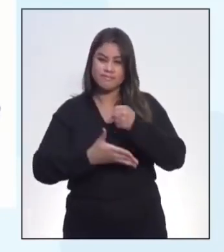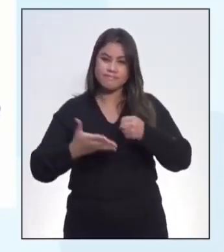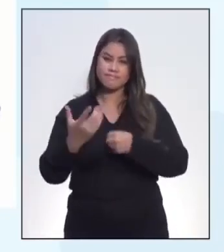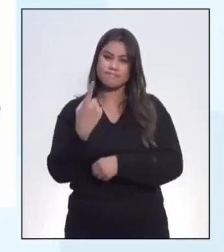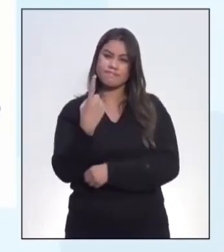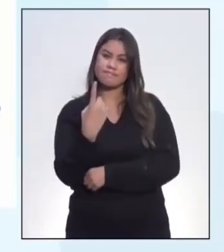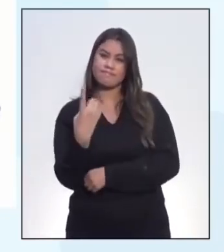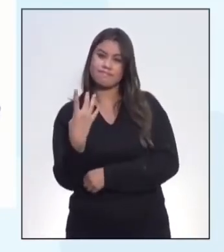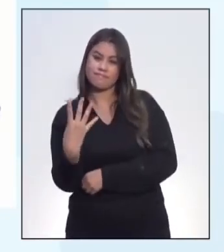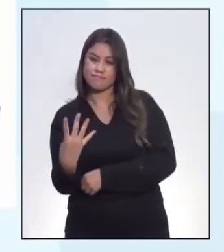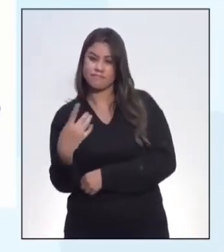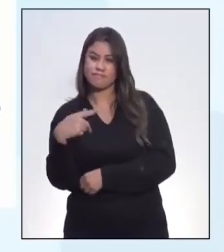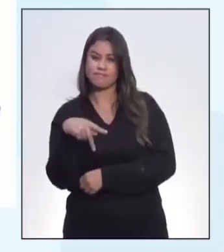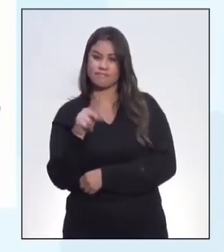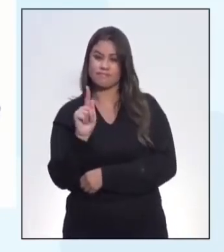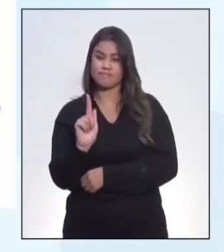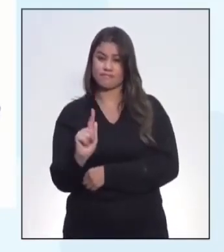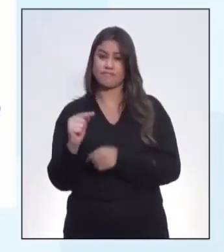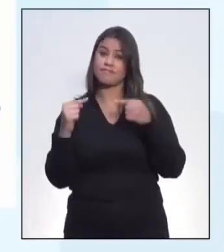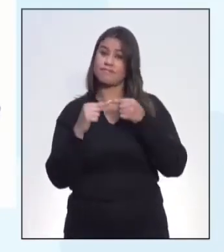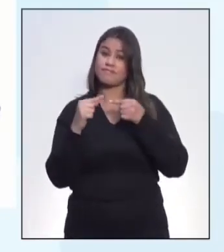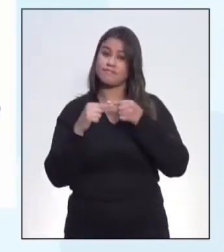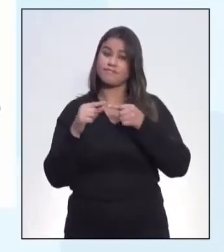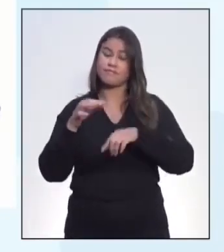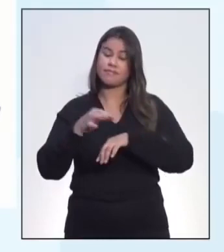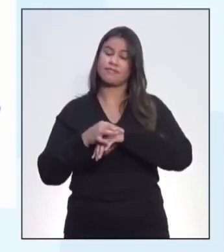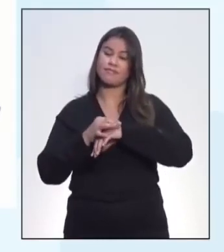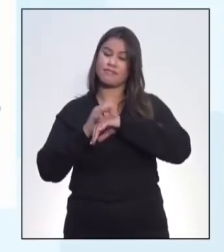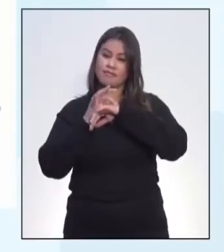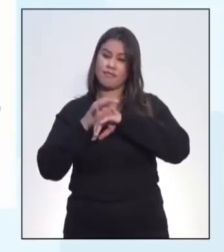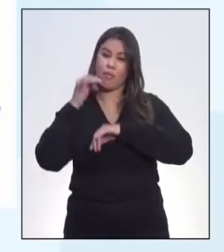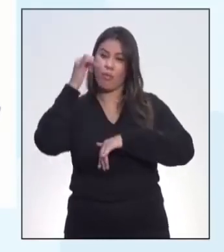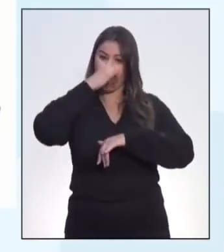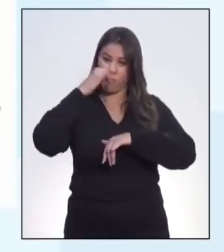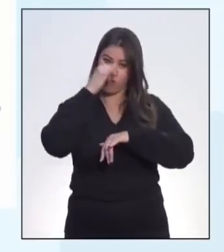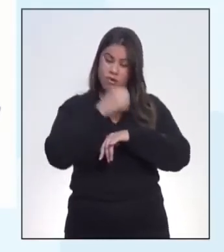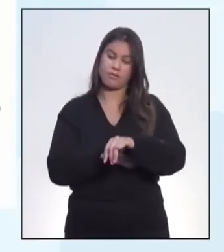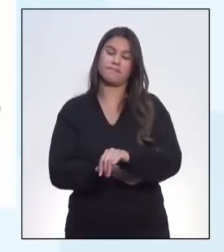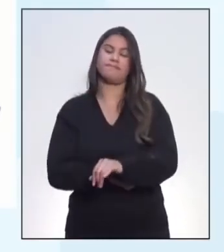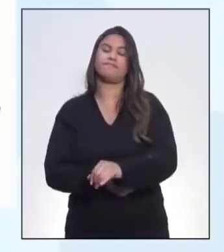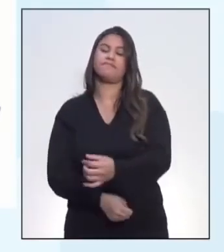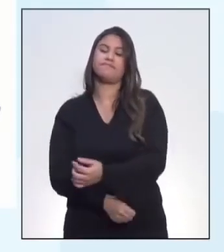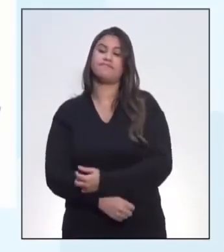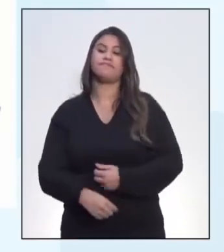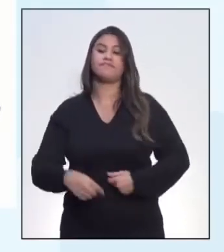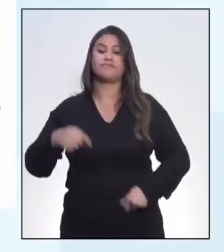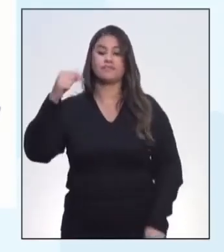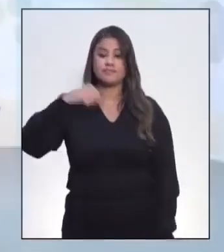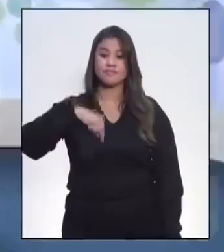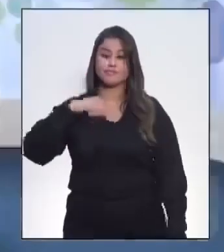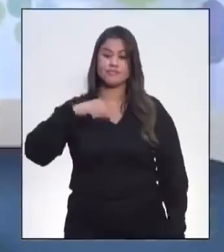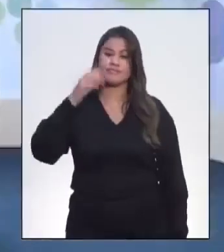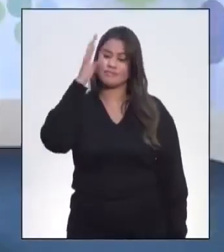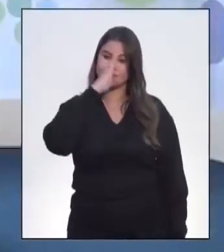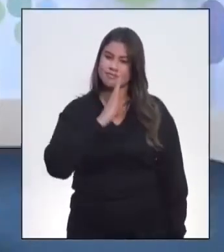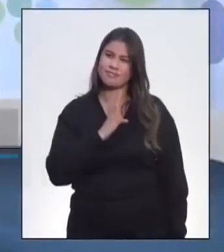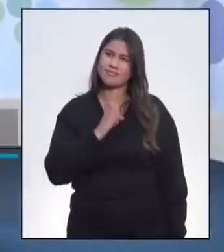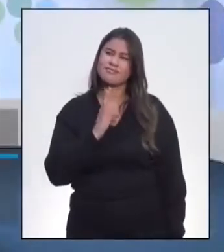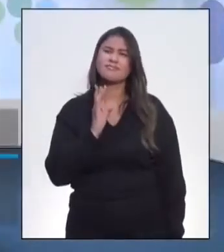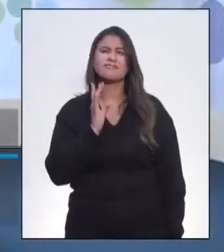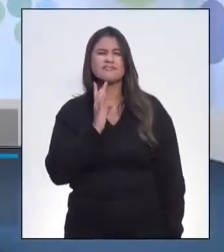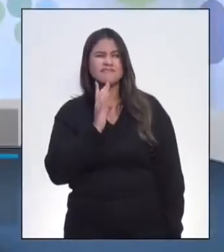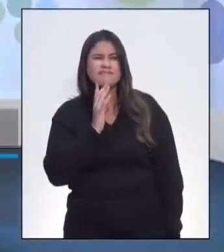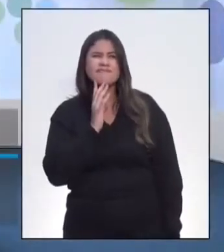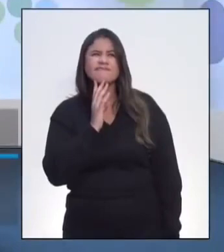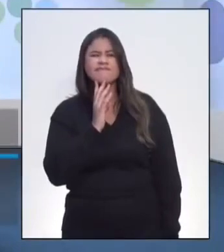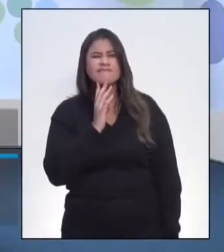de porco, né, de suínos, por ano aqui no Brasil, Alessandra. Pouco até, né? Porque tem bastante gente